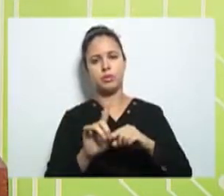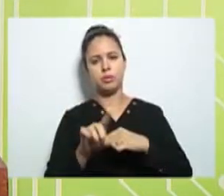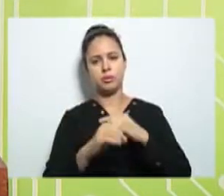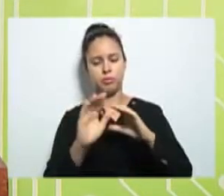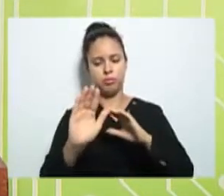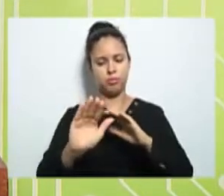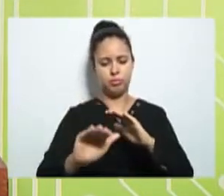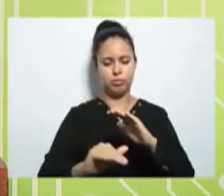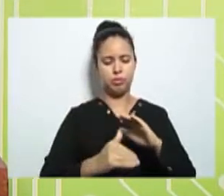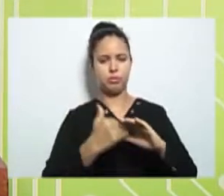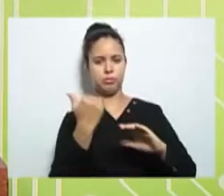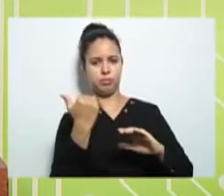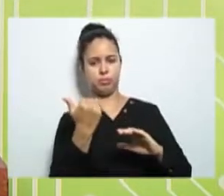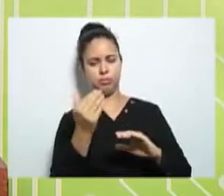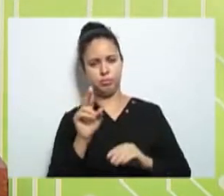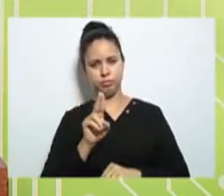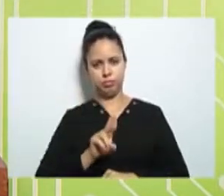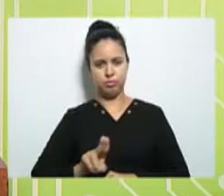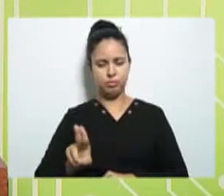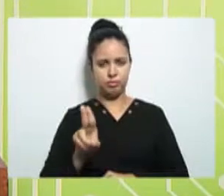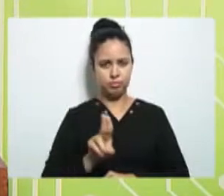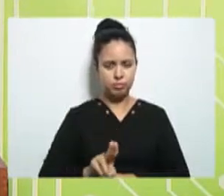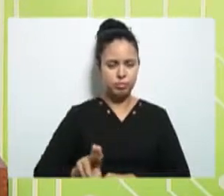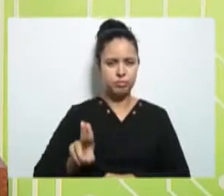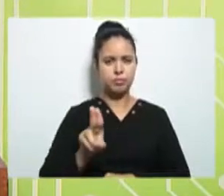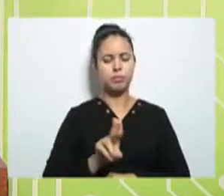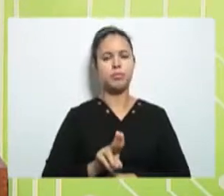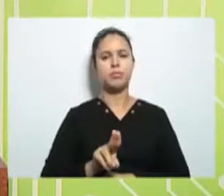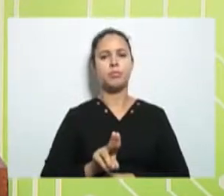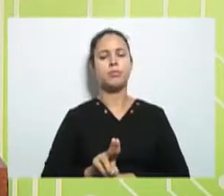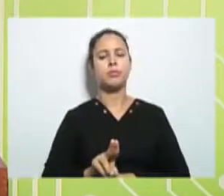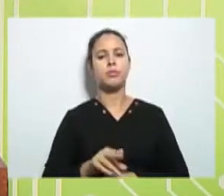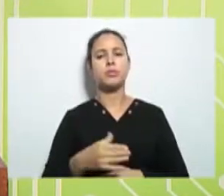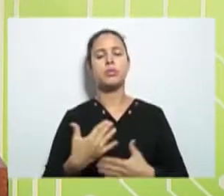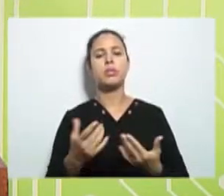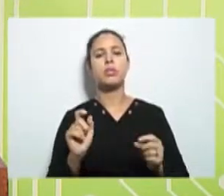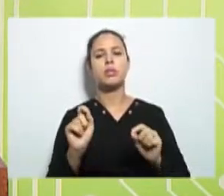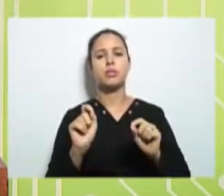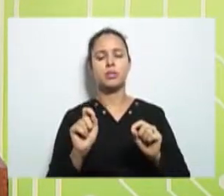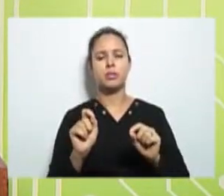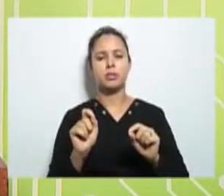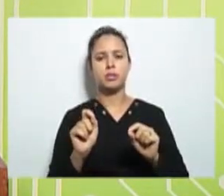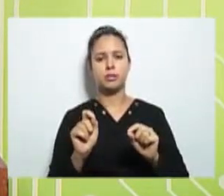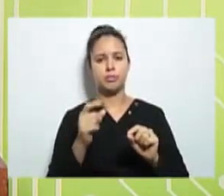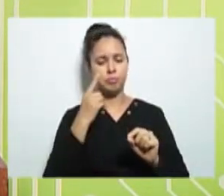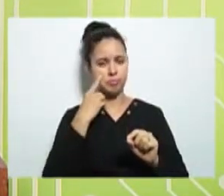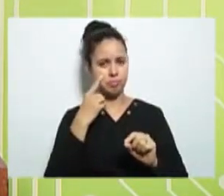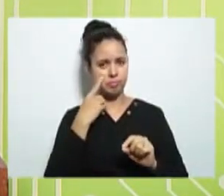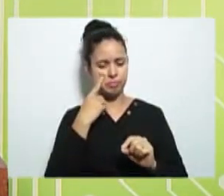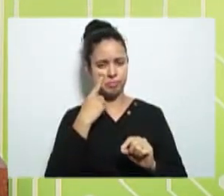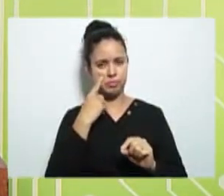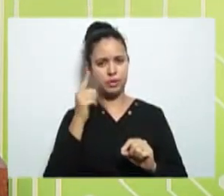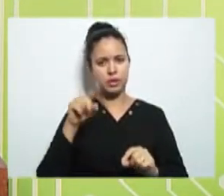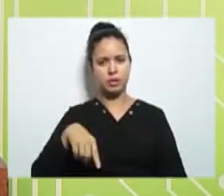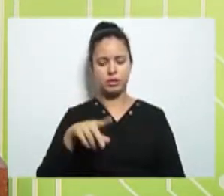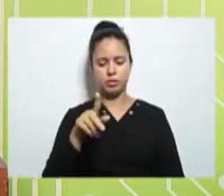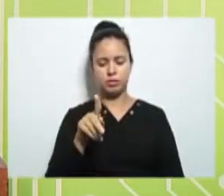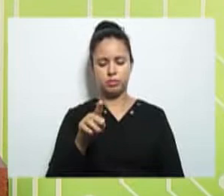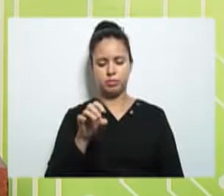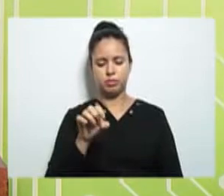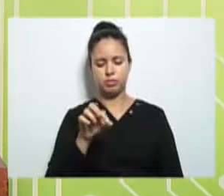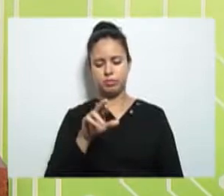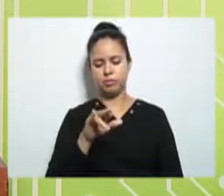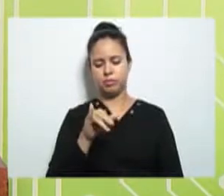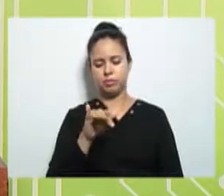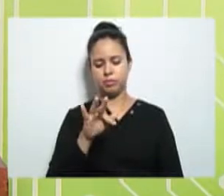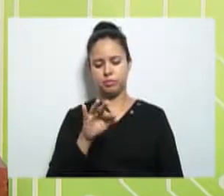para o usuário, certo? E existem equipamentos que retornam essa informação para o usuário, tá, gente? Que a gente chama de periféricos